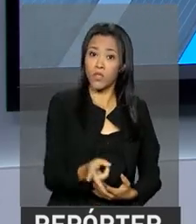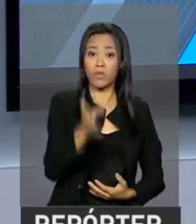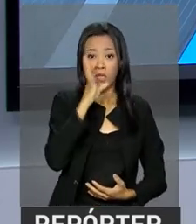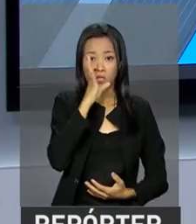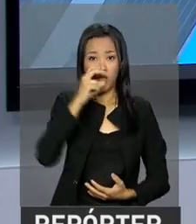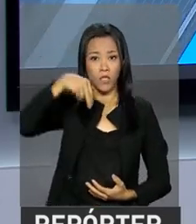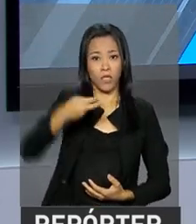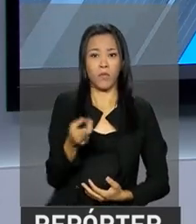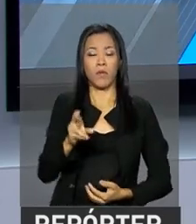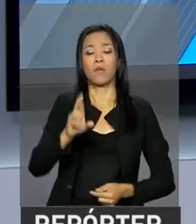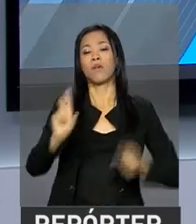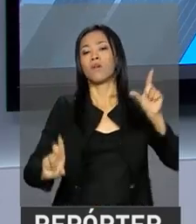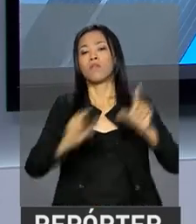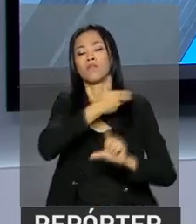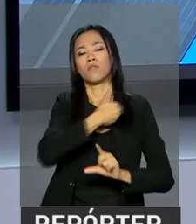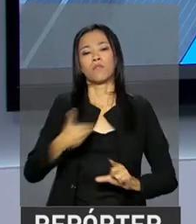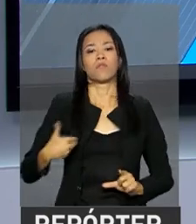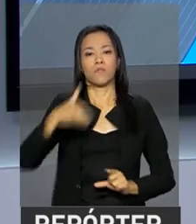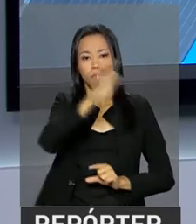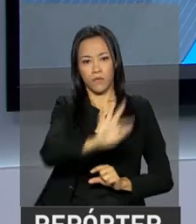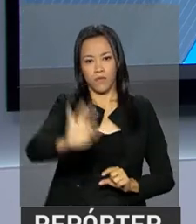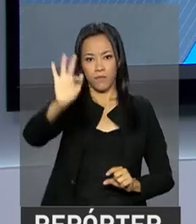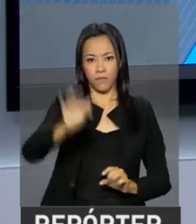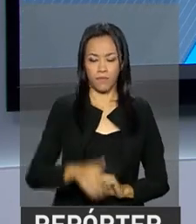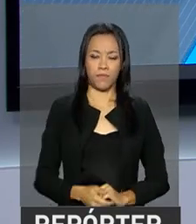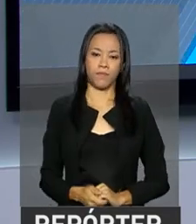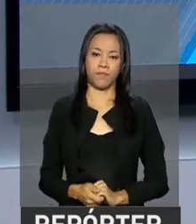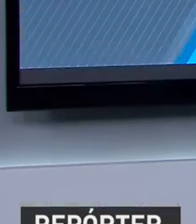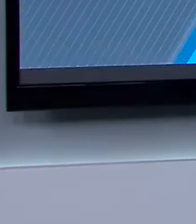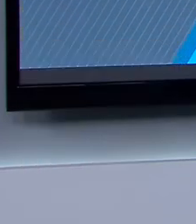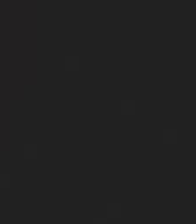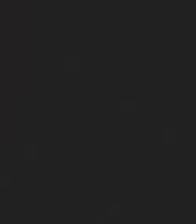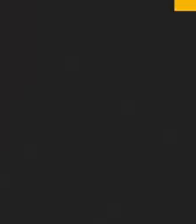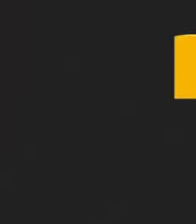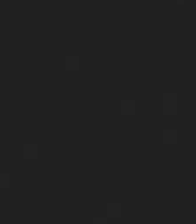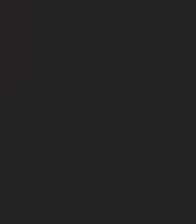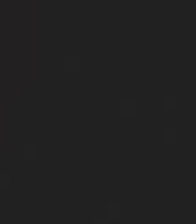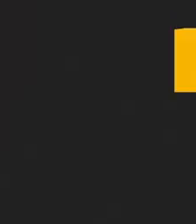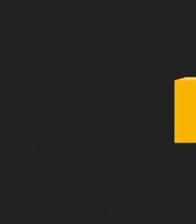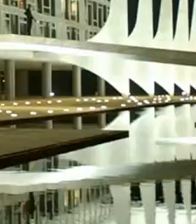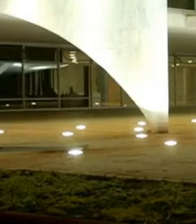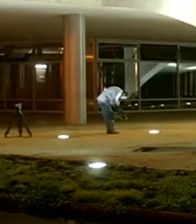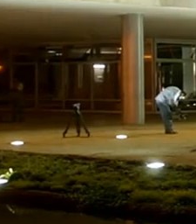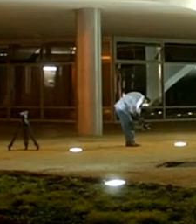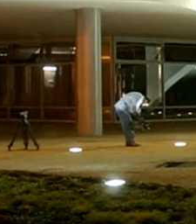continue com a gente aqui na NBR, a TV do Governo Federal.